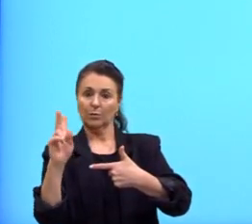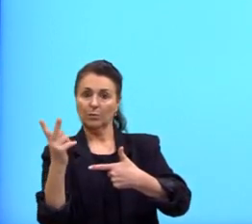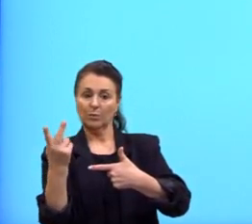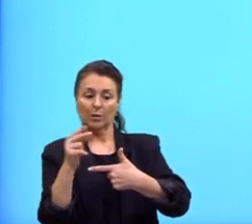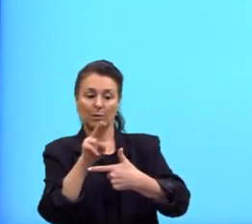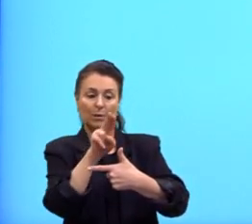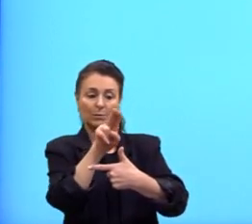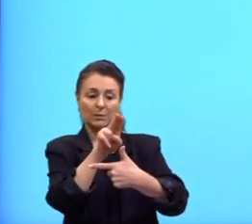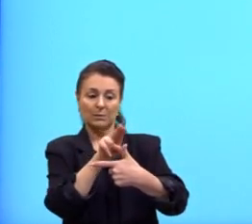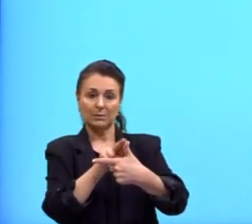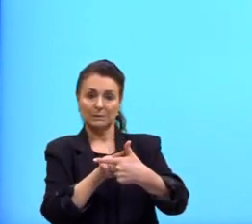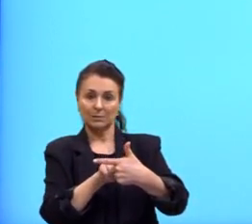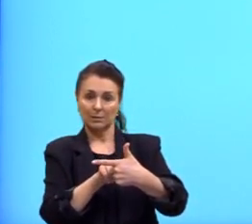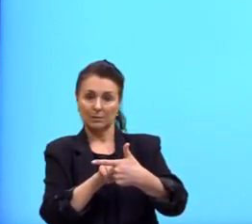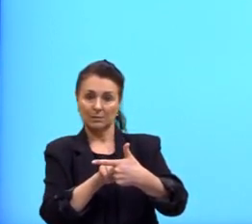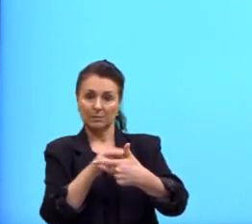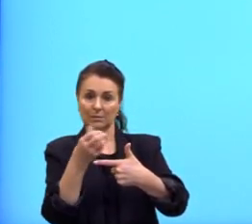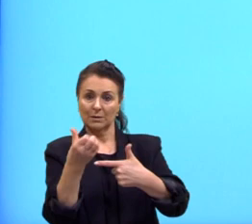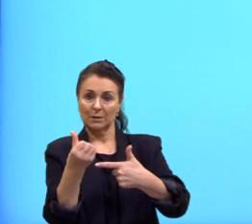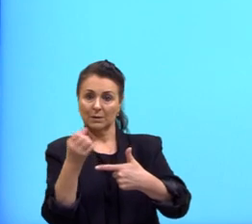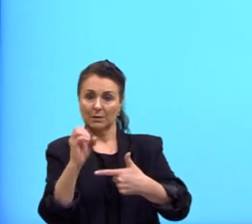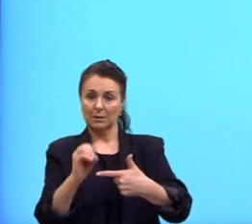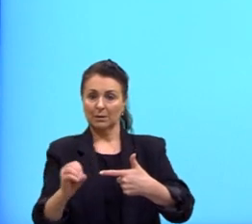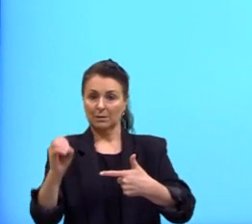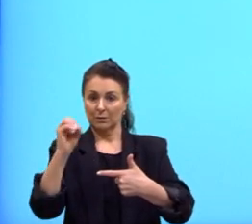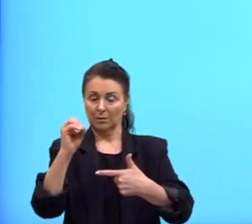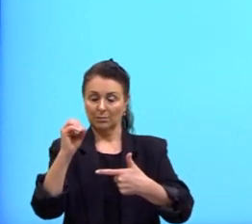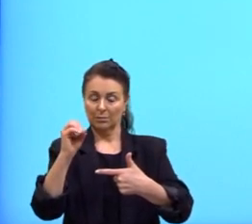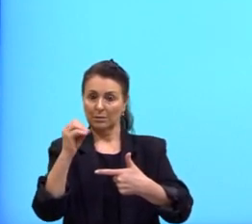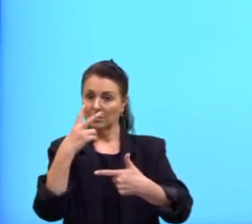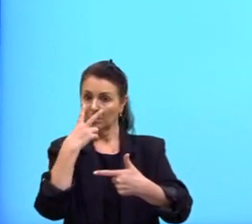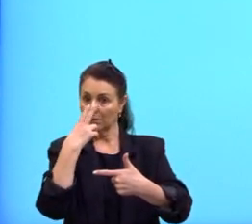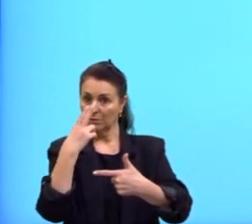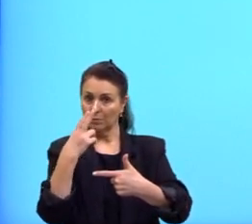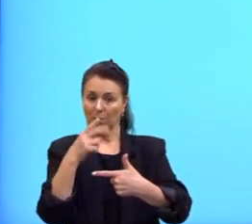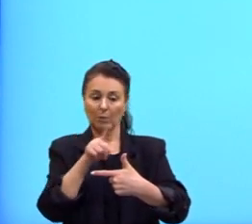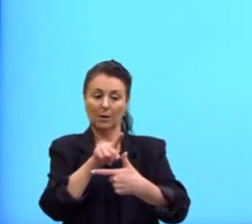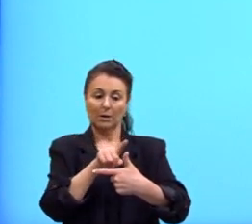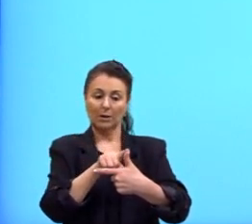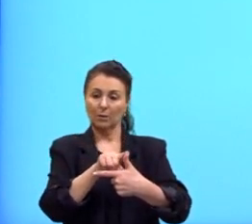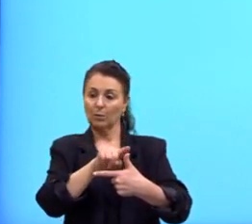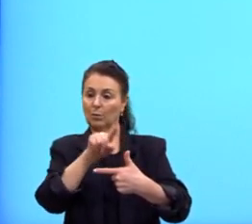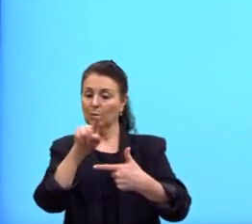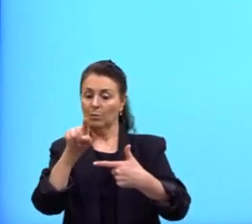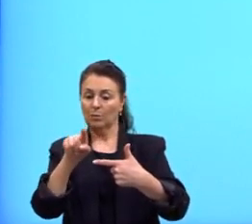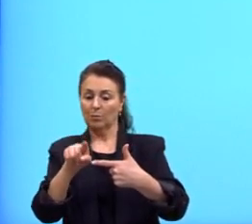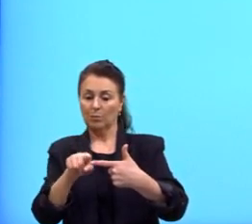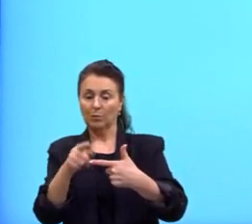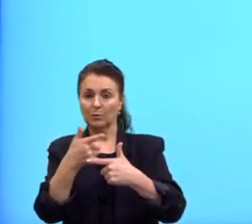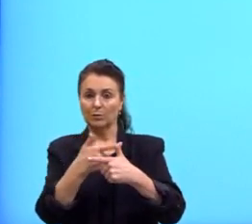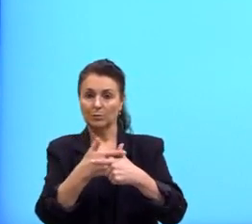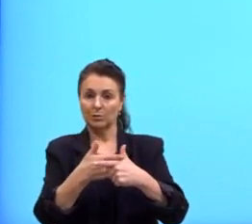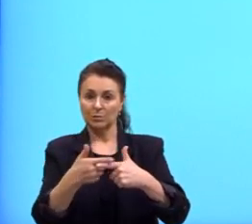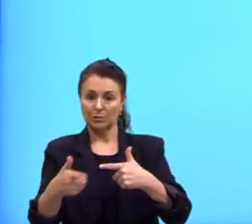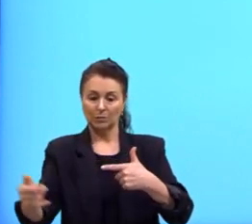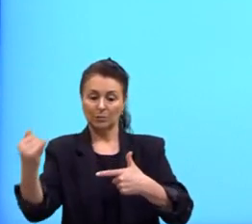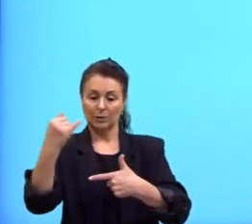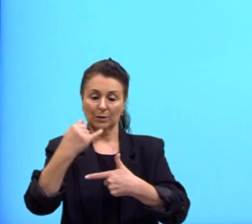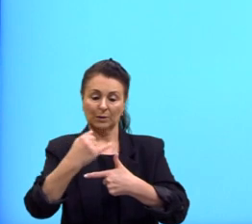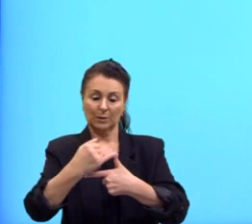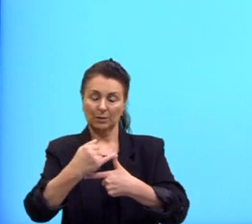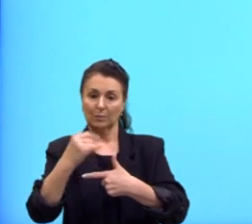ângulo tão seno de 60 graus é igual ao cateto oposto dividido pela